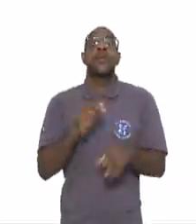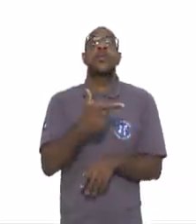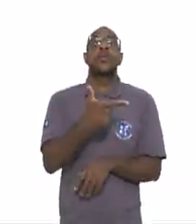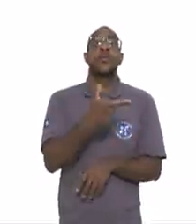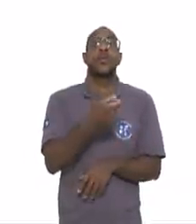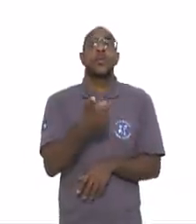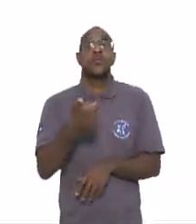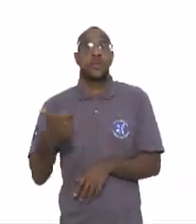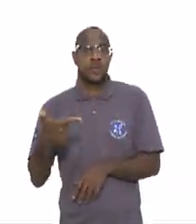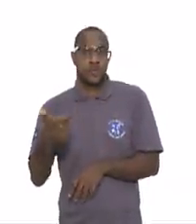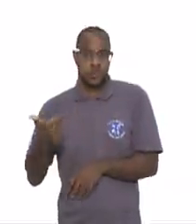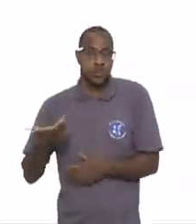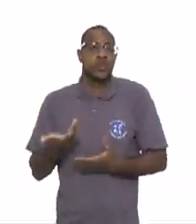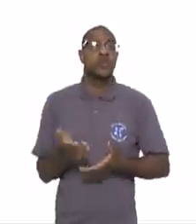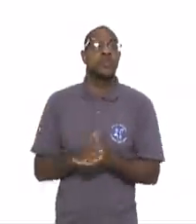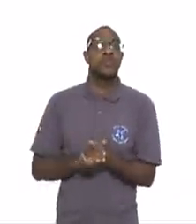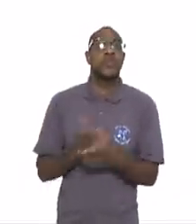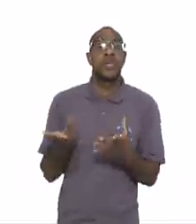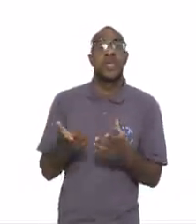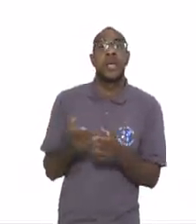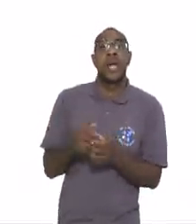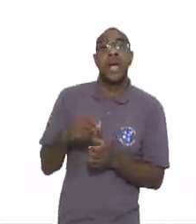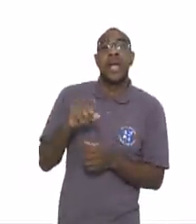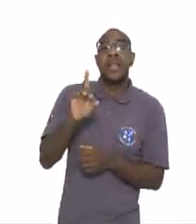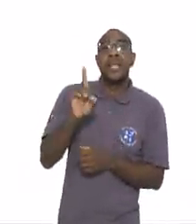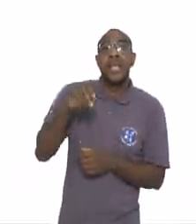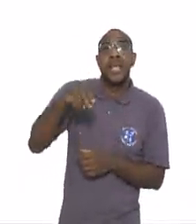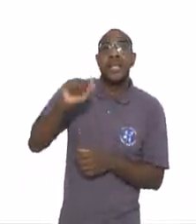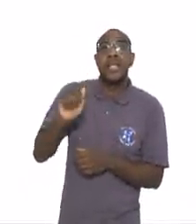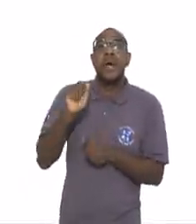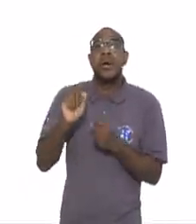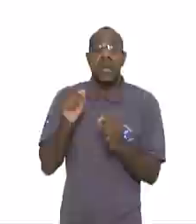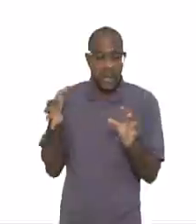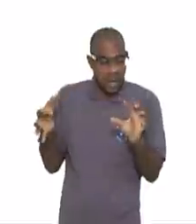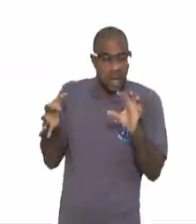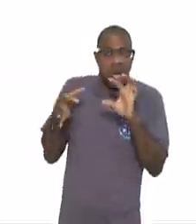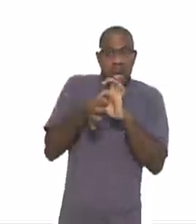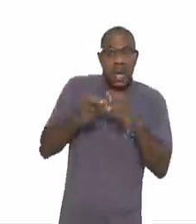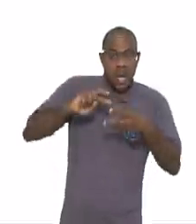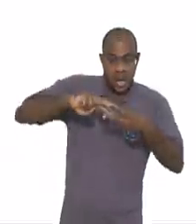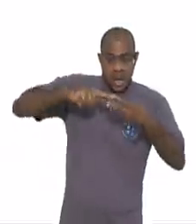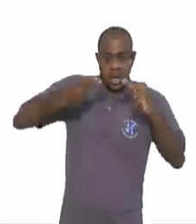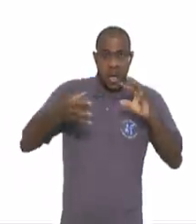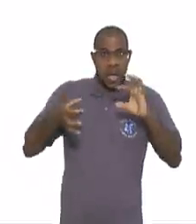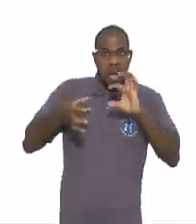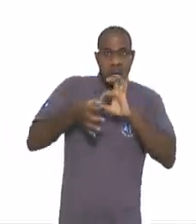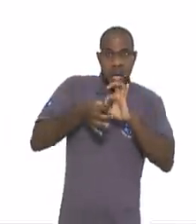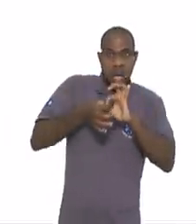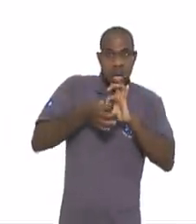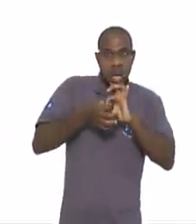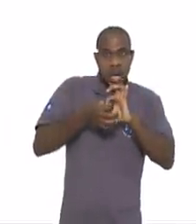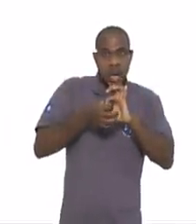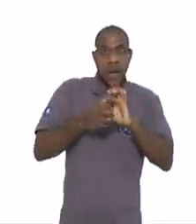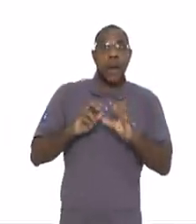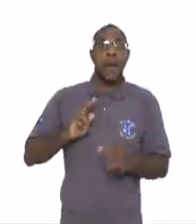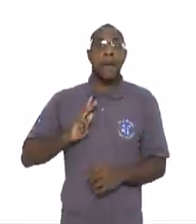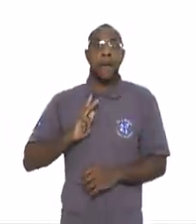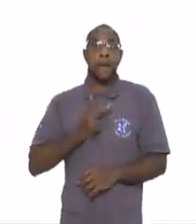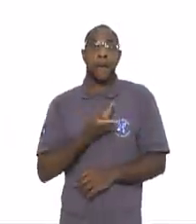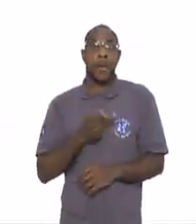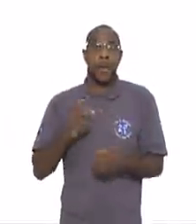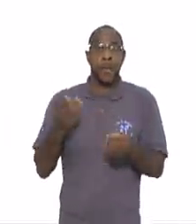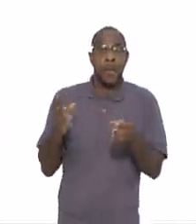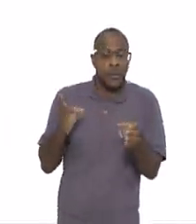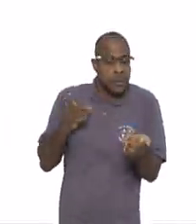com a tecnologia de DNA recombinante, que cria uma correspondência genética com as proteínas encontradas na superfície do